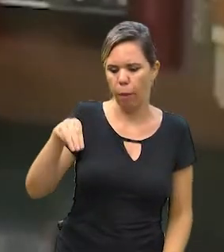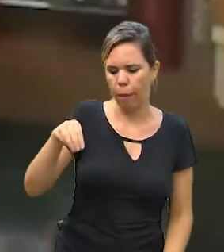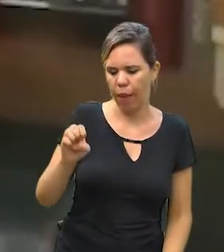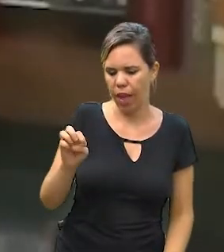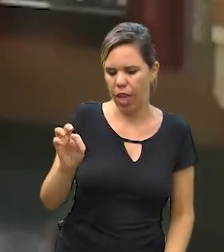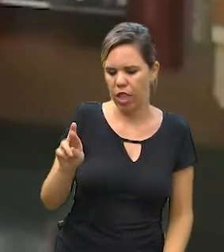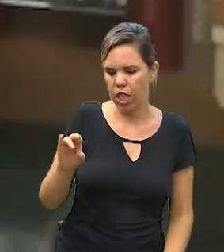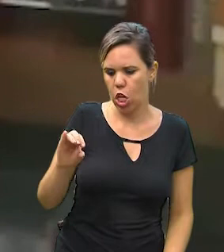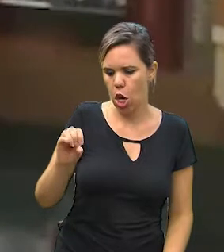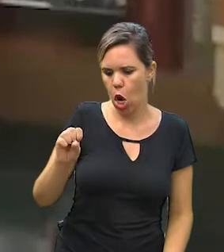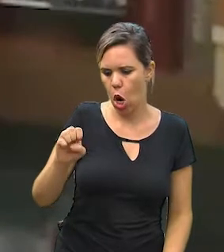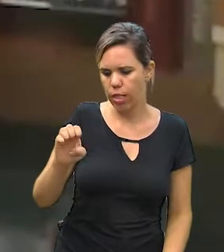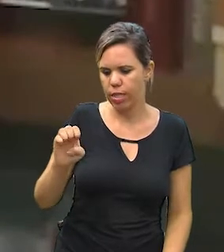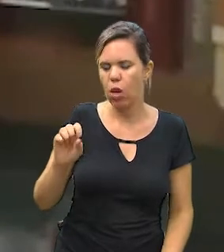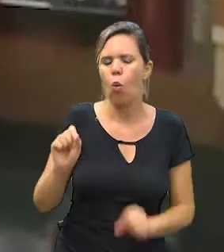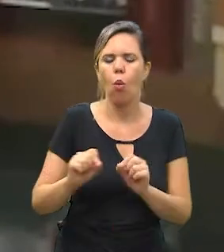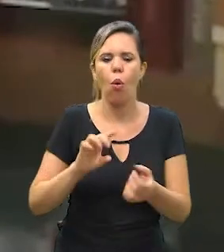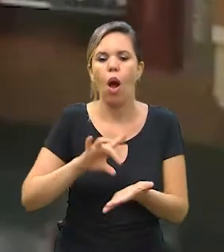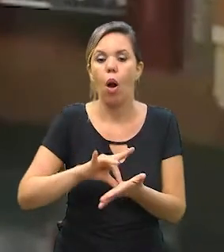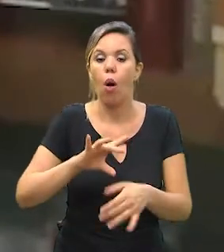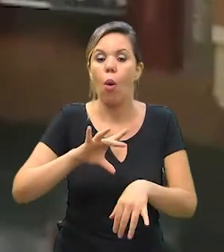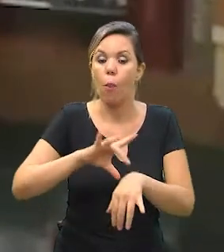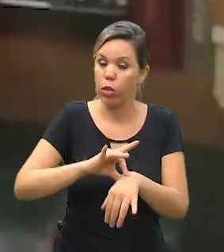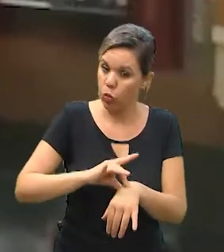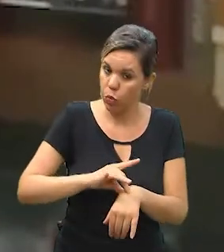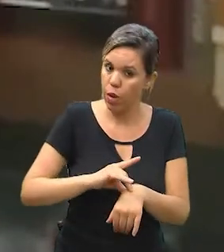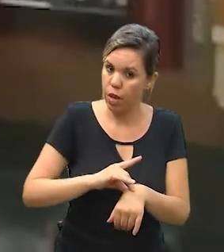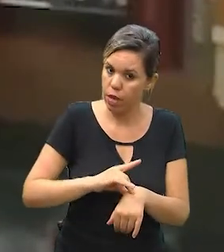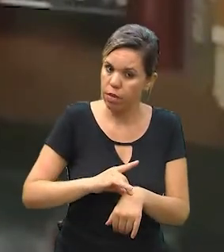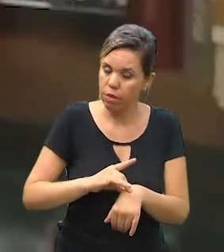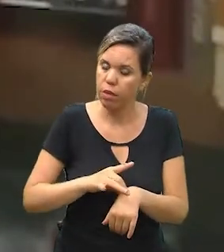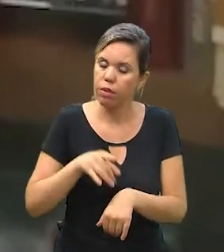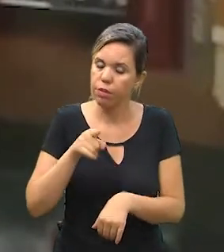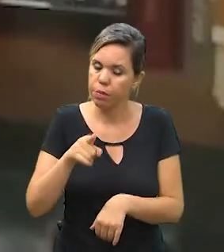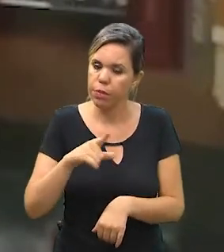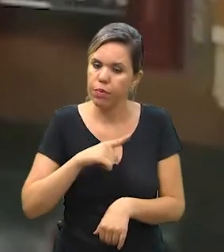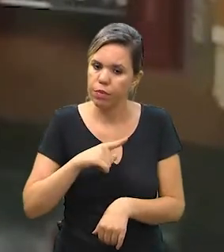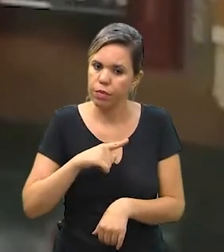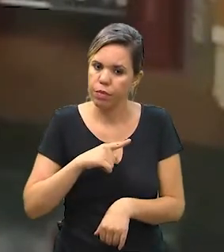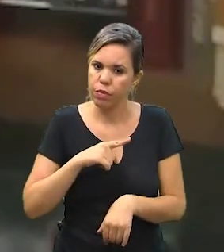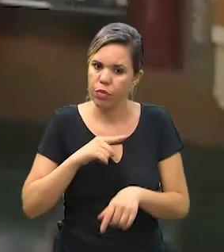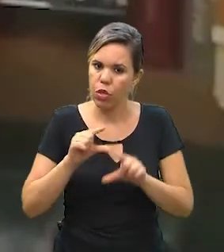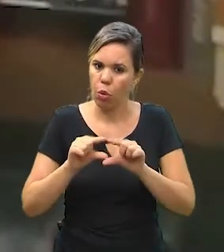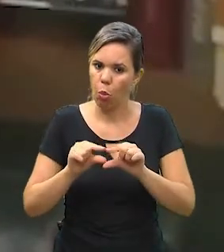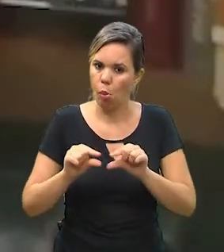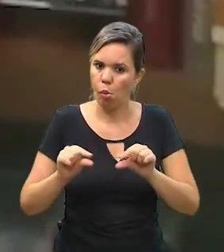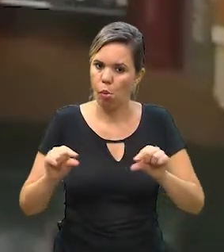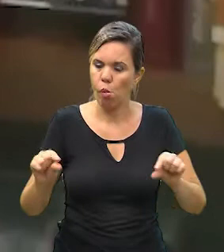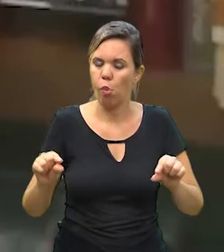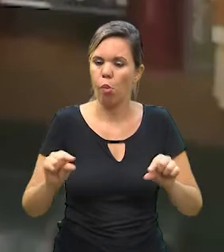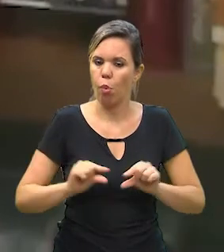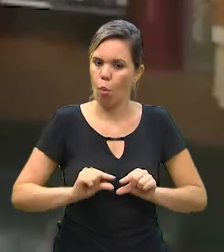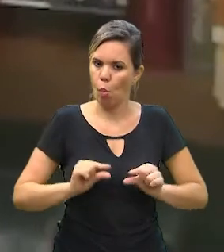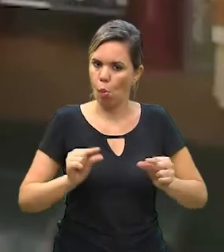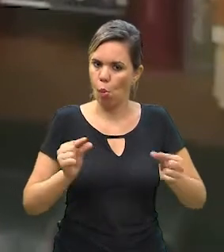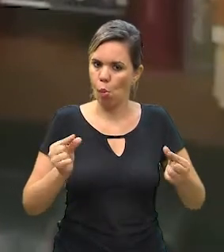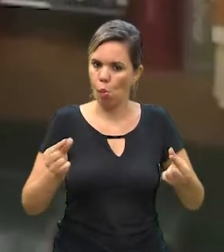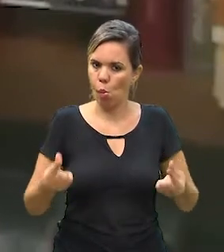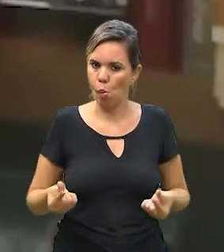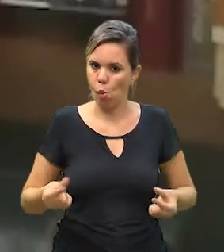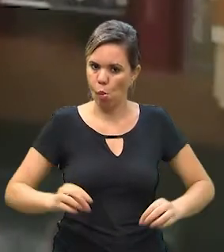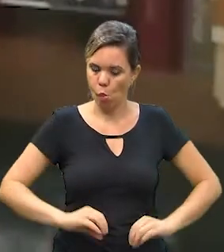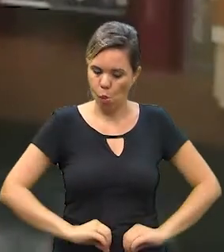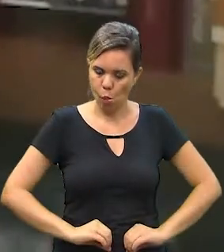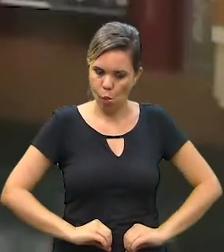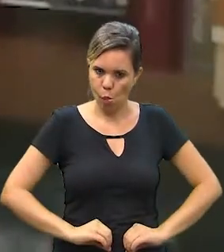Endometriose é uma doença em que você tem o tecido que recobre o útero internamente, que a gente